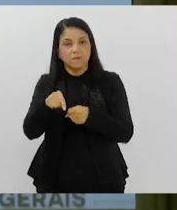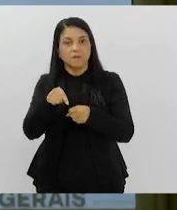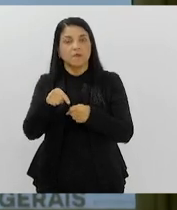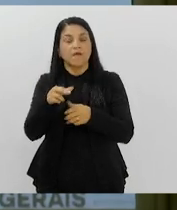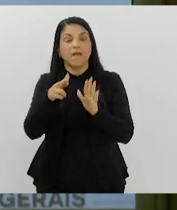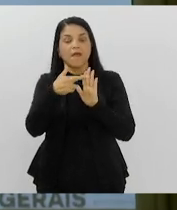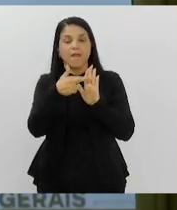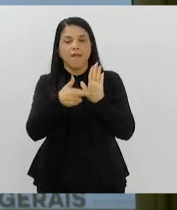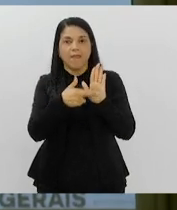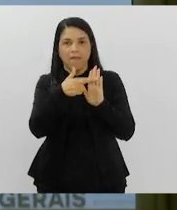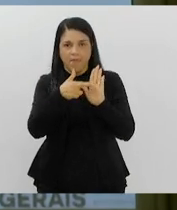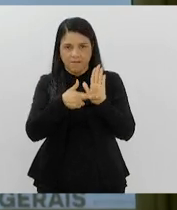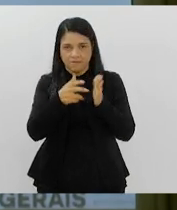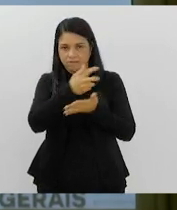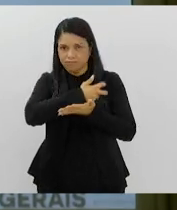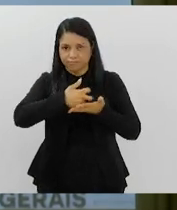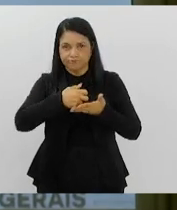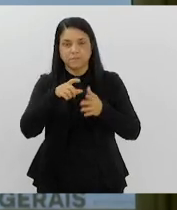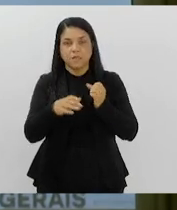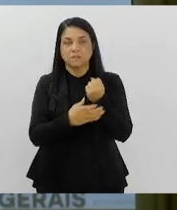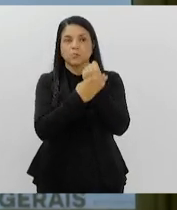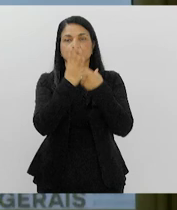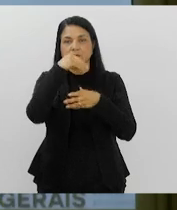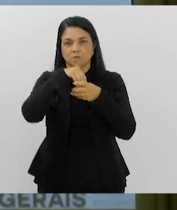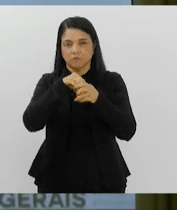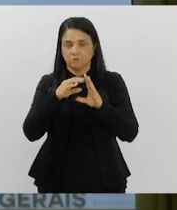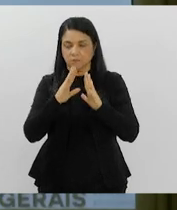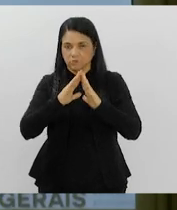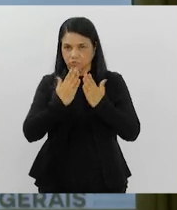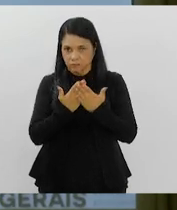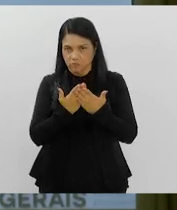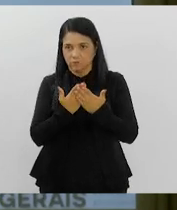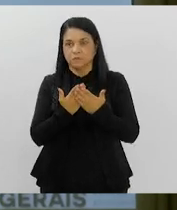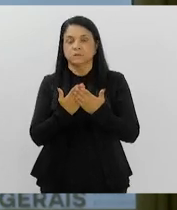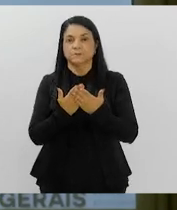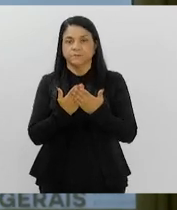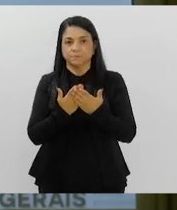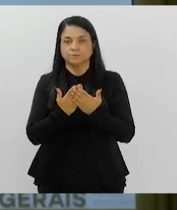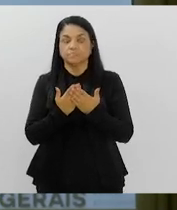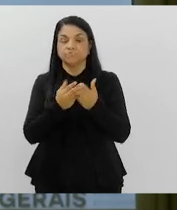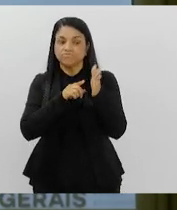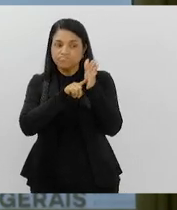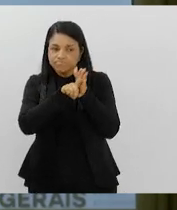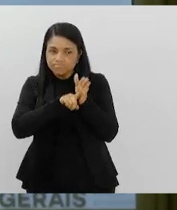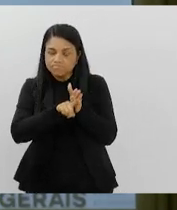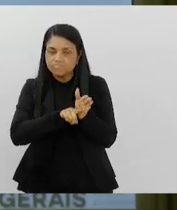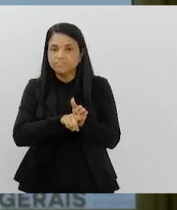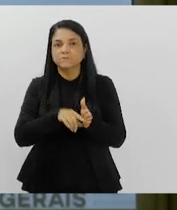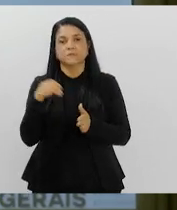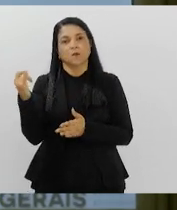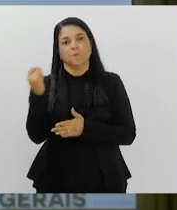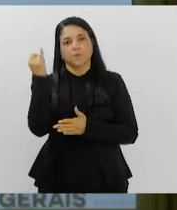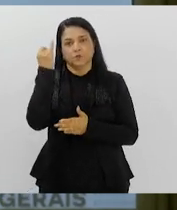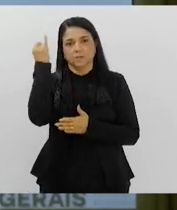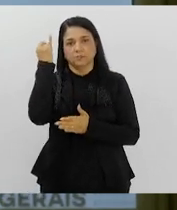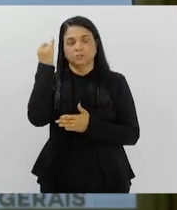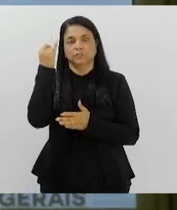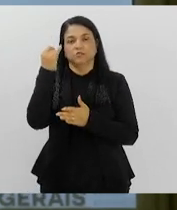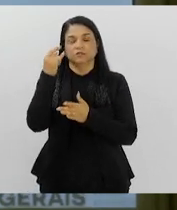regras e sanções de segurança na escola. Então, foi uma pesquisa muito importante que nós